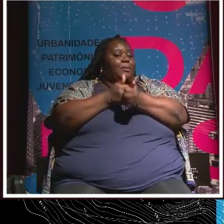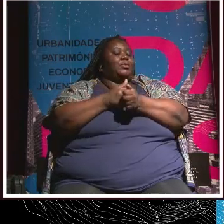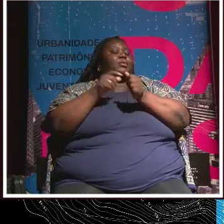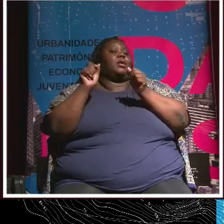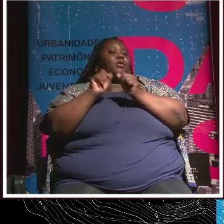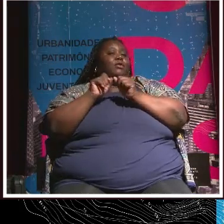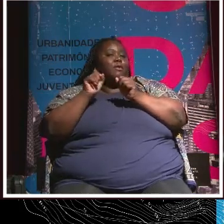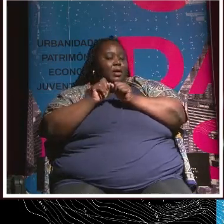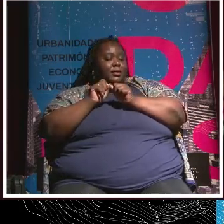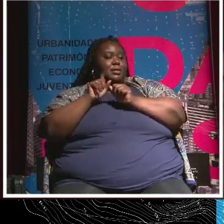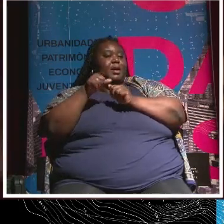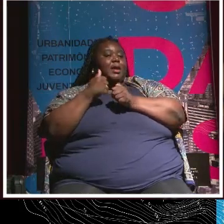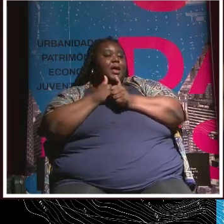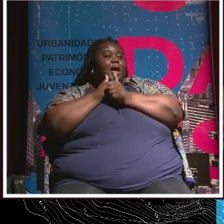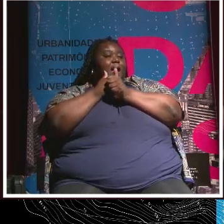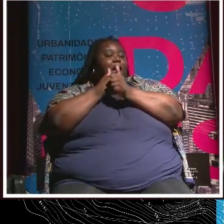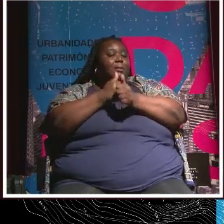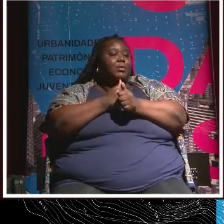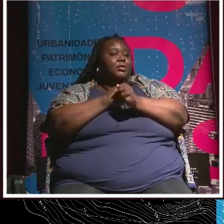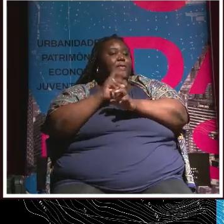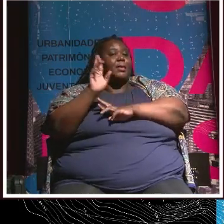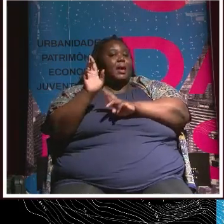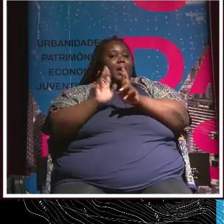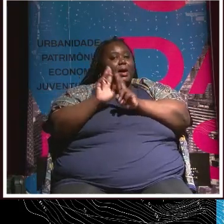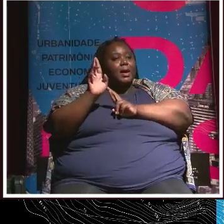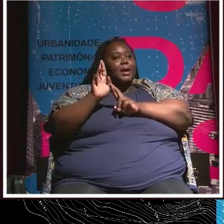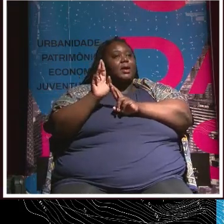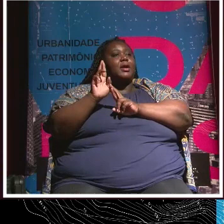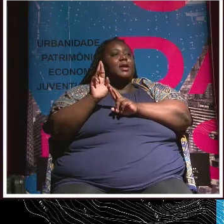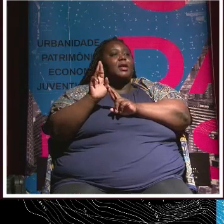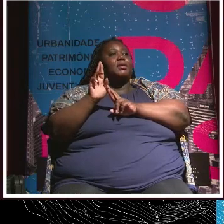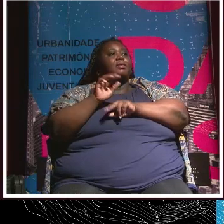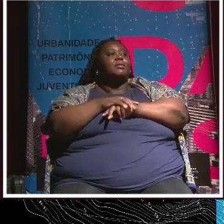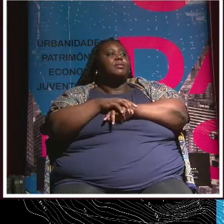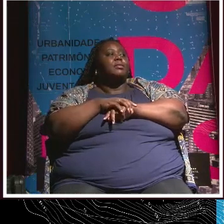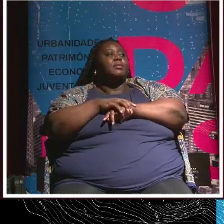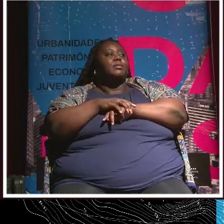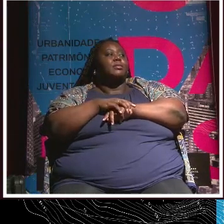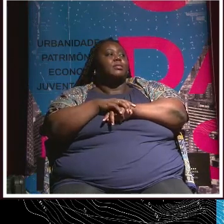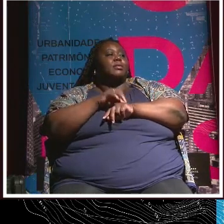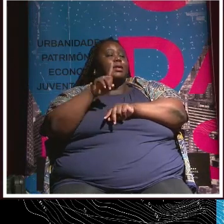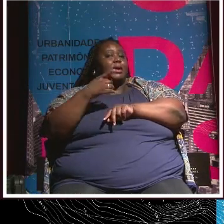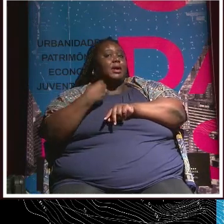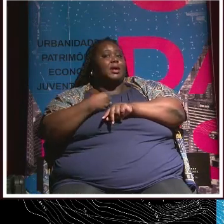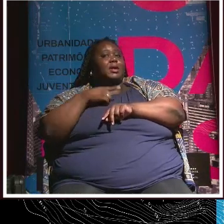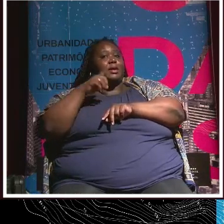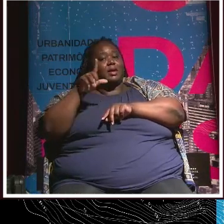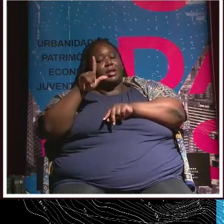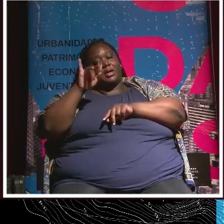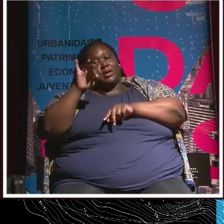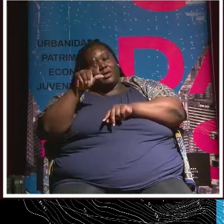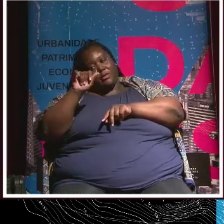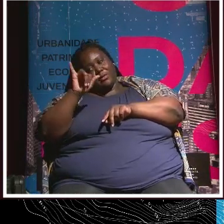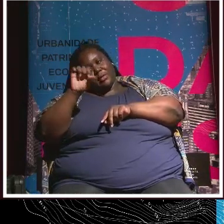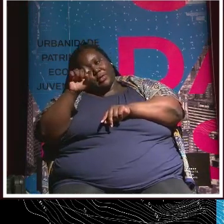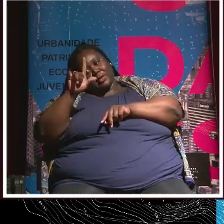fazer, ele aproxima a relação do postinho. Eu lá em morava em Vila Isabel antes de morar para